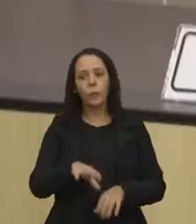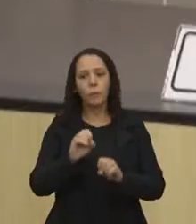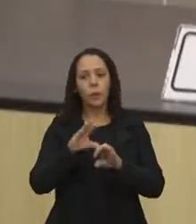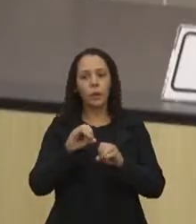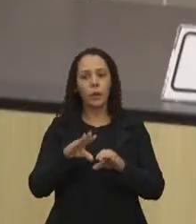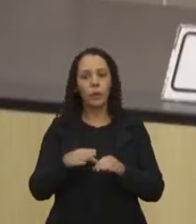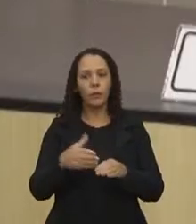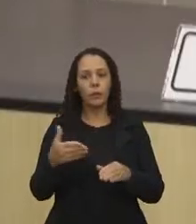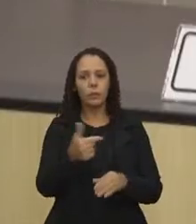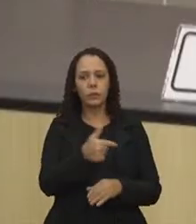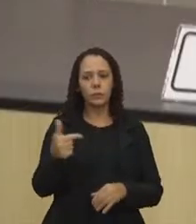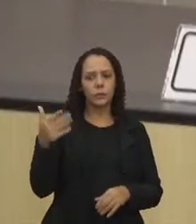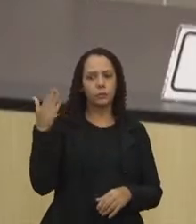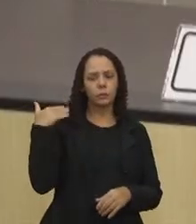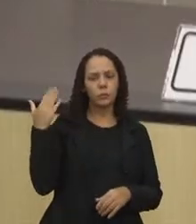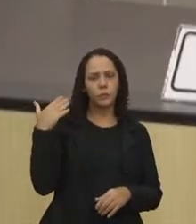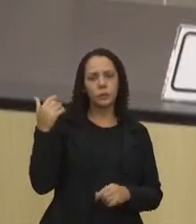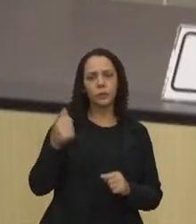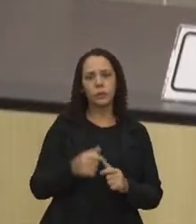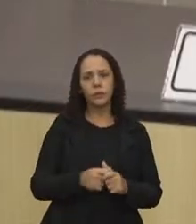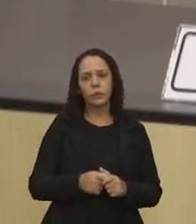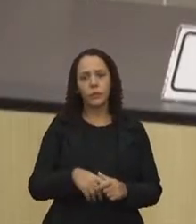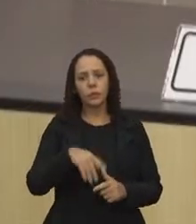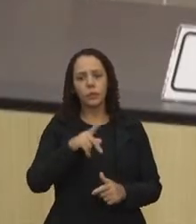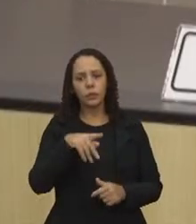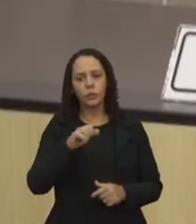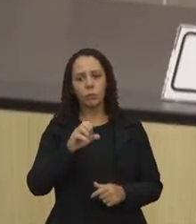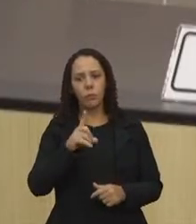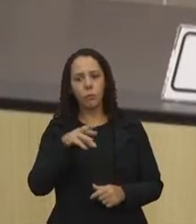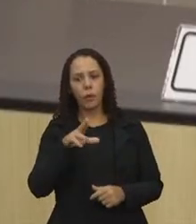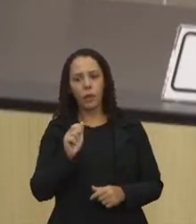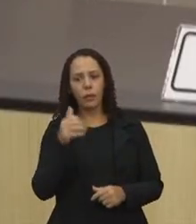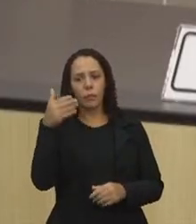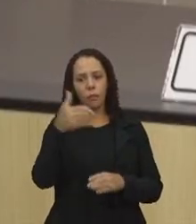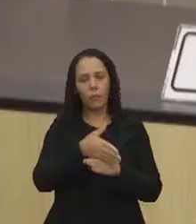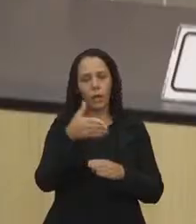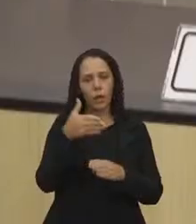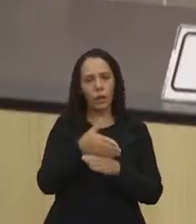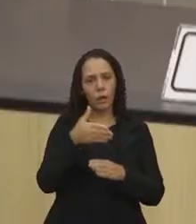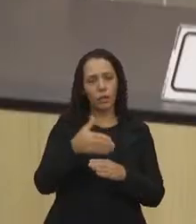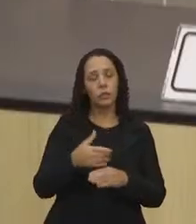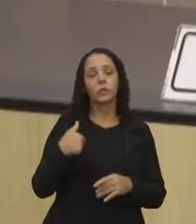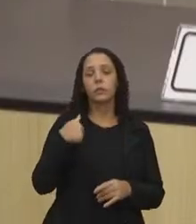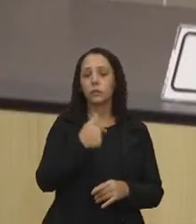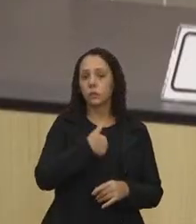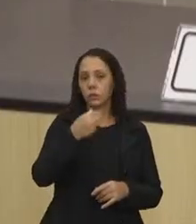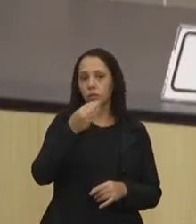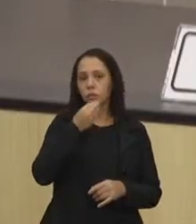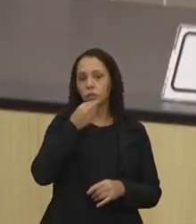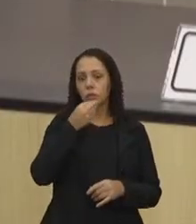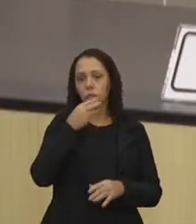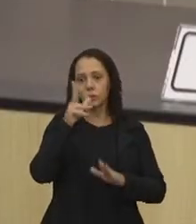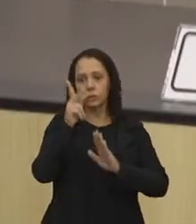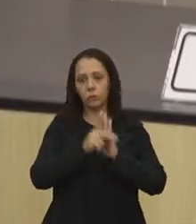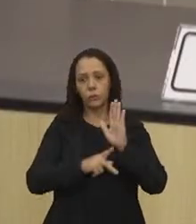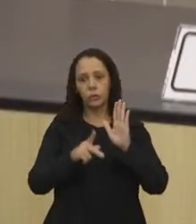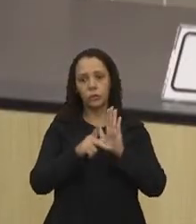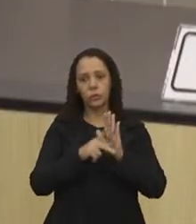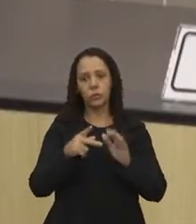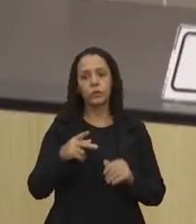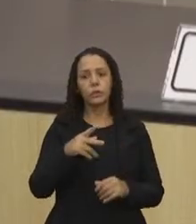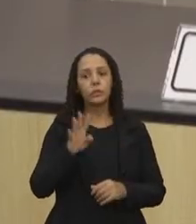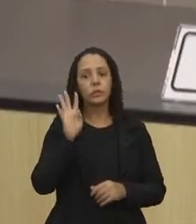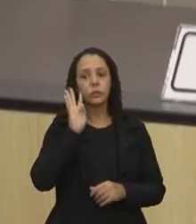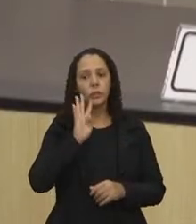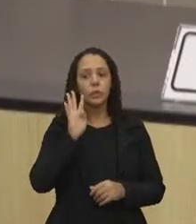acho que passada, já estou até perdida no tempo, e o Pedra estava lá. Então, assim, a gente está tentando, né? Acho que os projetos de extensão são muito interessantes